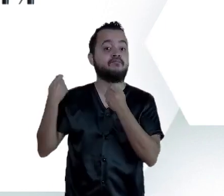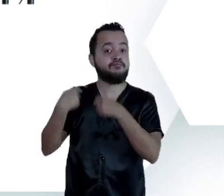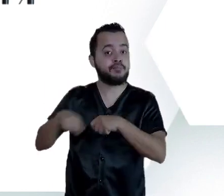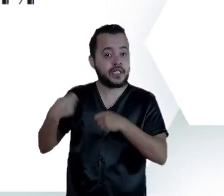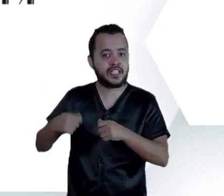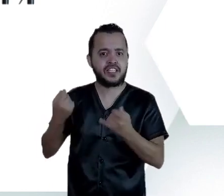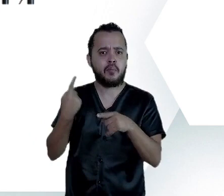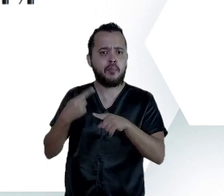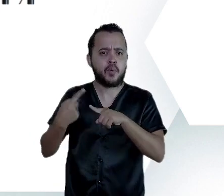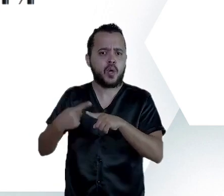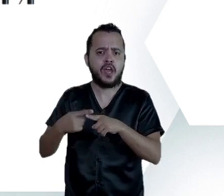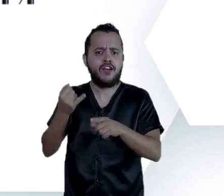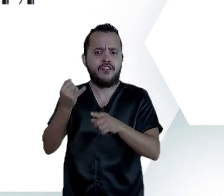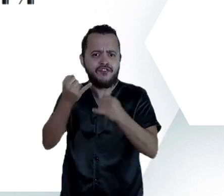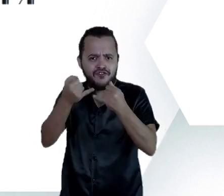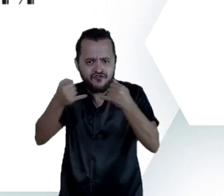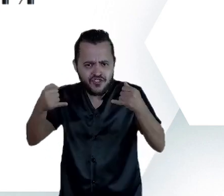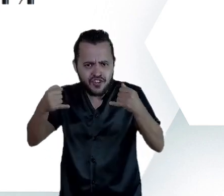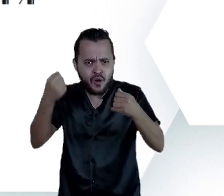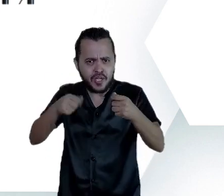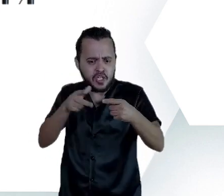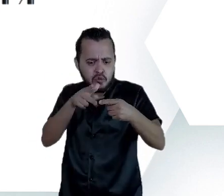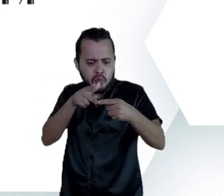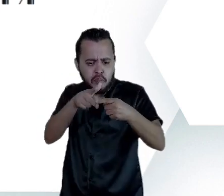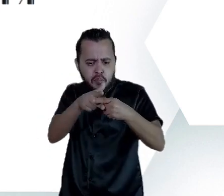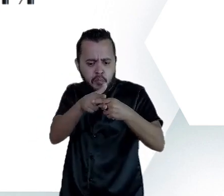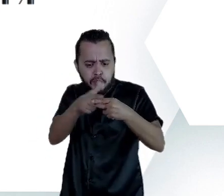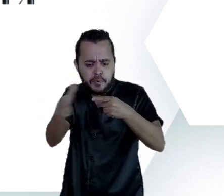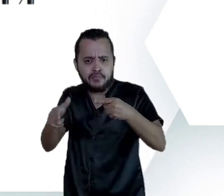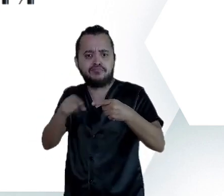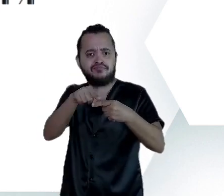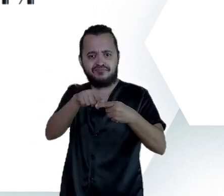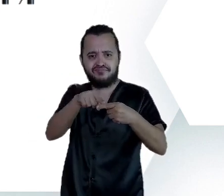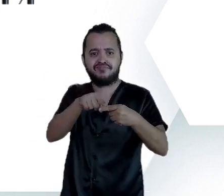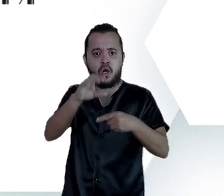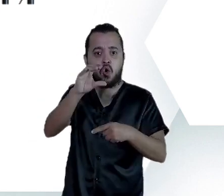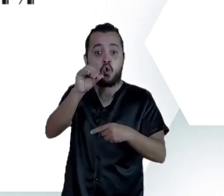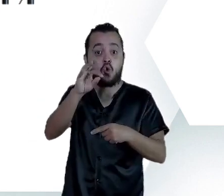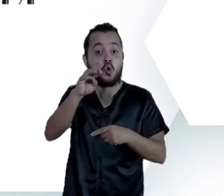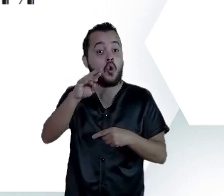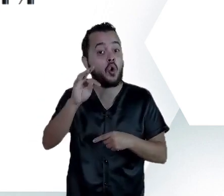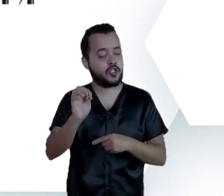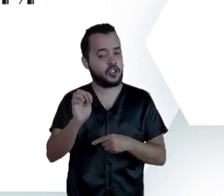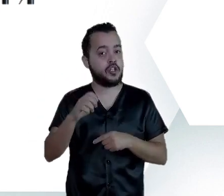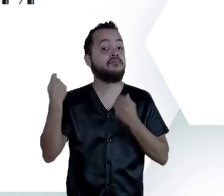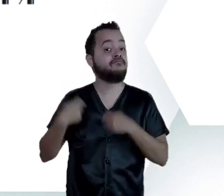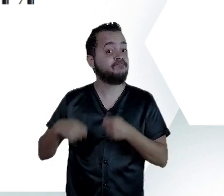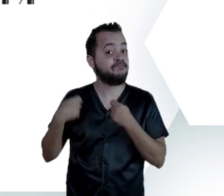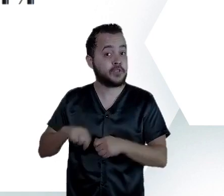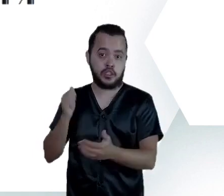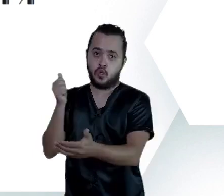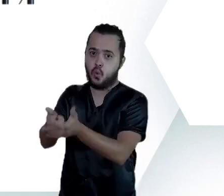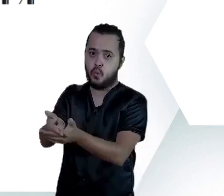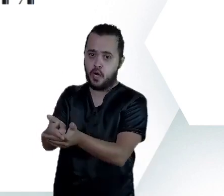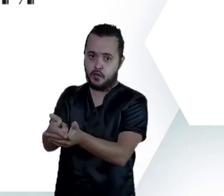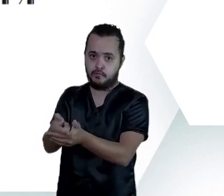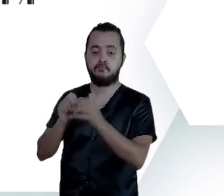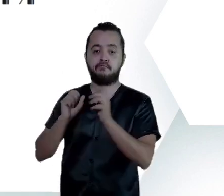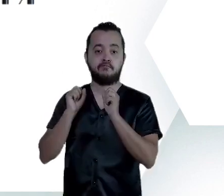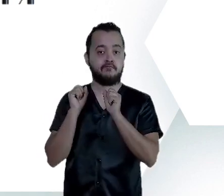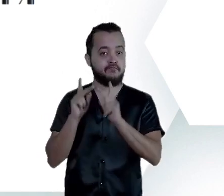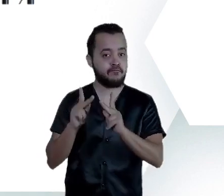decapar a fiação para poder estar fazendo as suas conexões. Então, alicate de corte. Então, esse você precisa estar adquirindo,